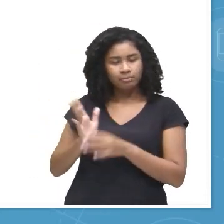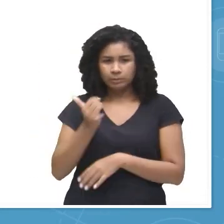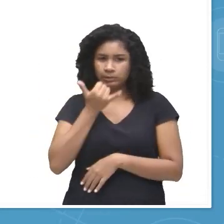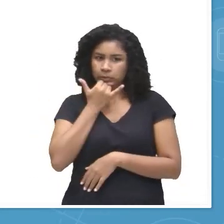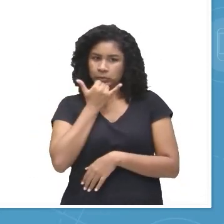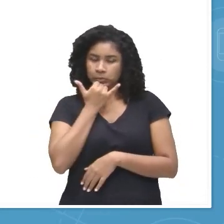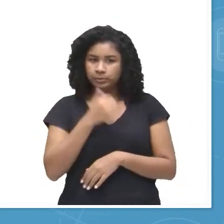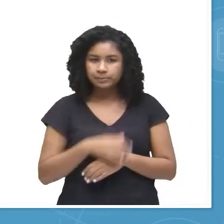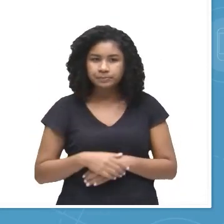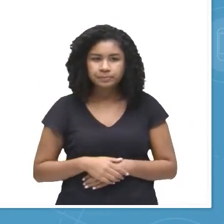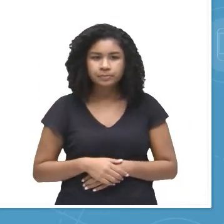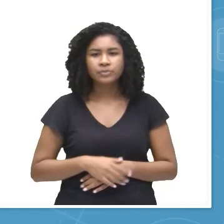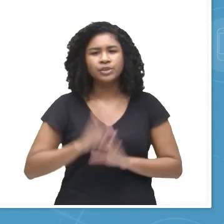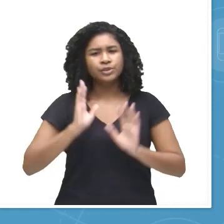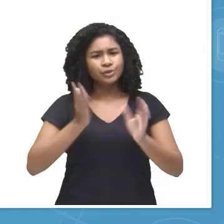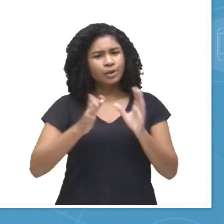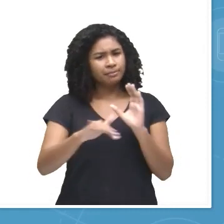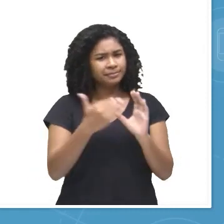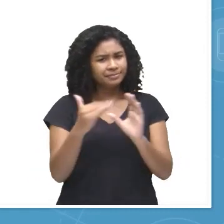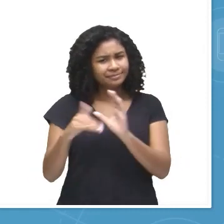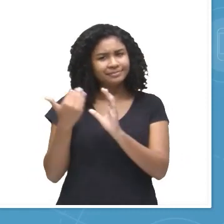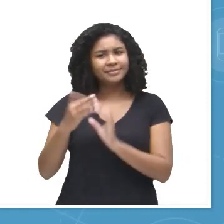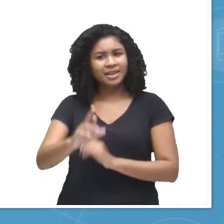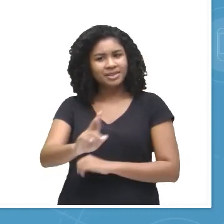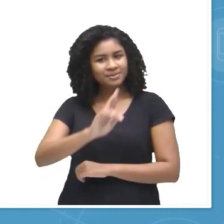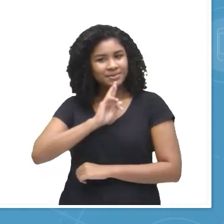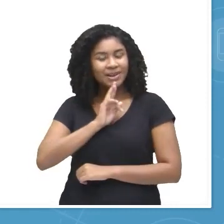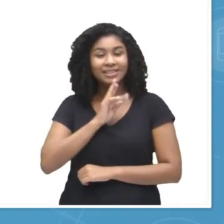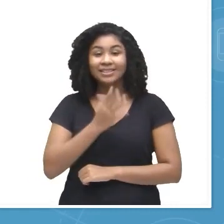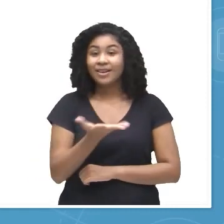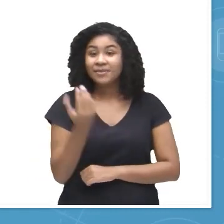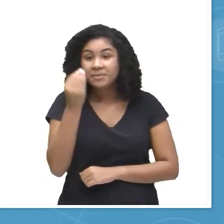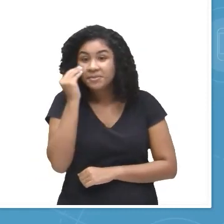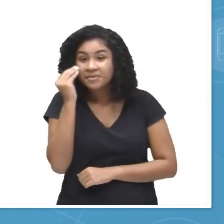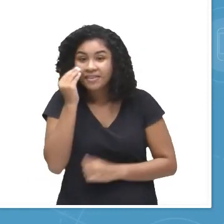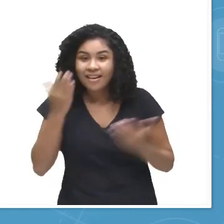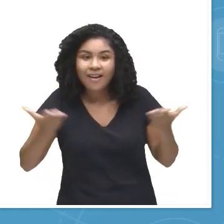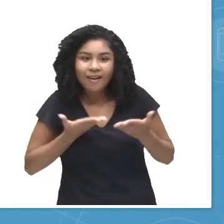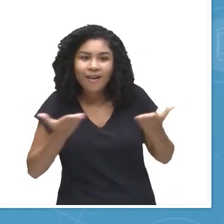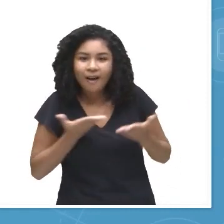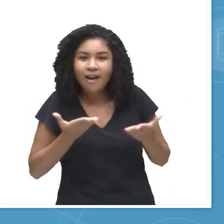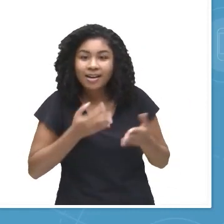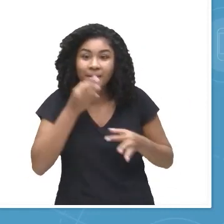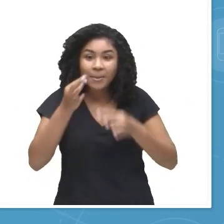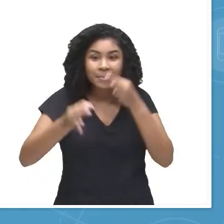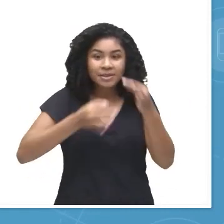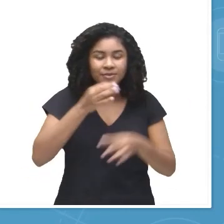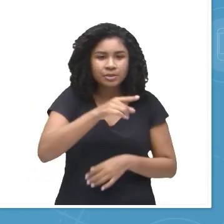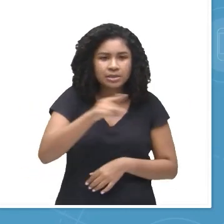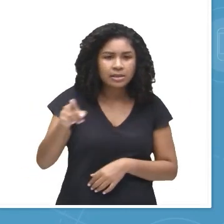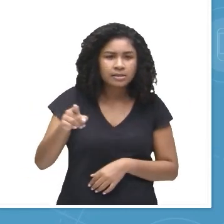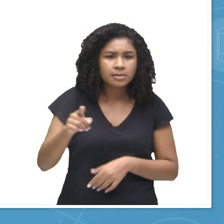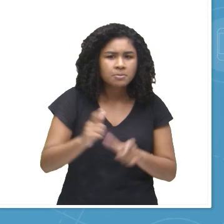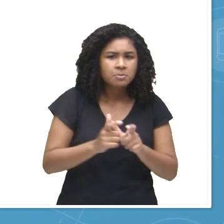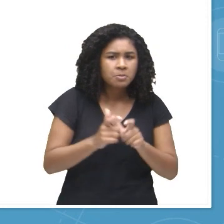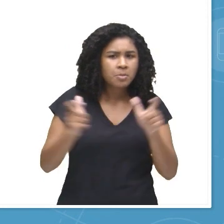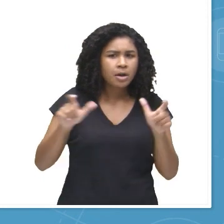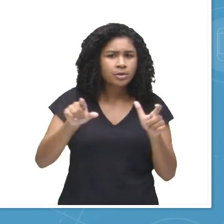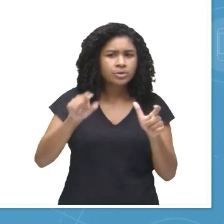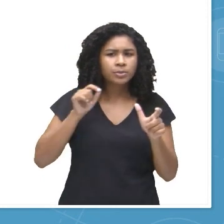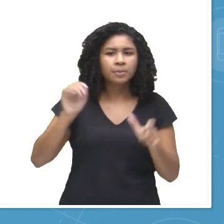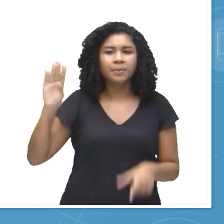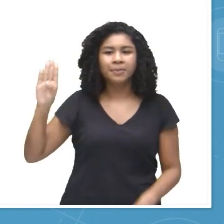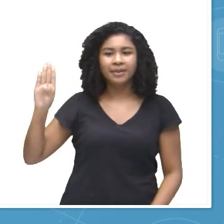colocaram as suas respostas. Então, vamos ver aí o que foi que vocês marcaram a letra B, né? A maioria marcou a